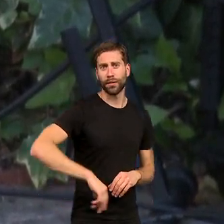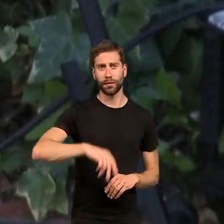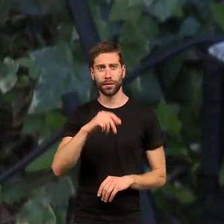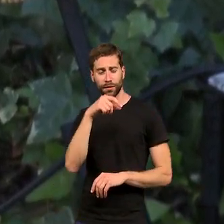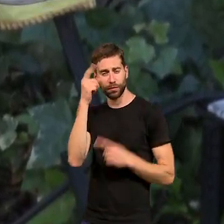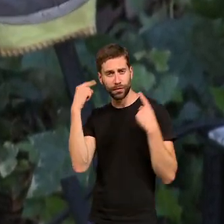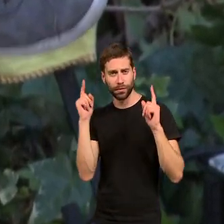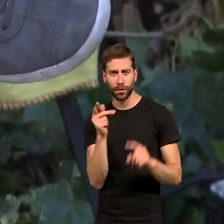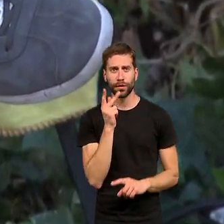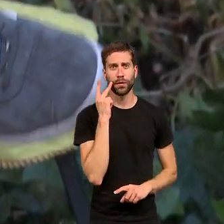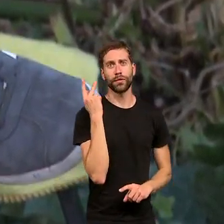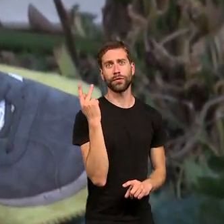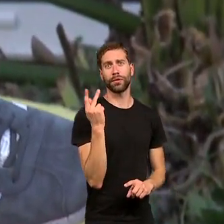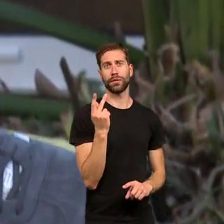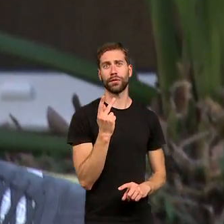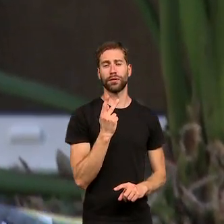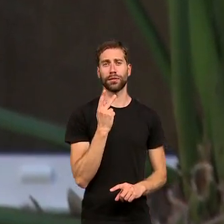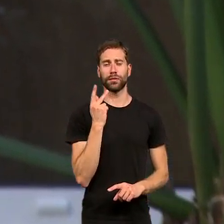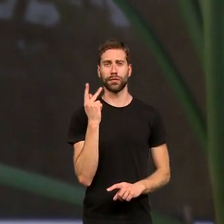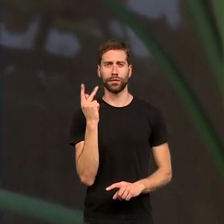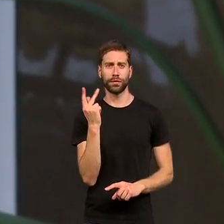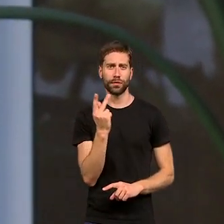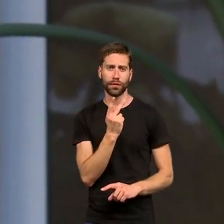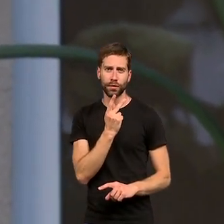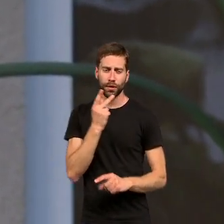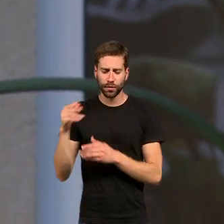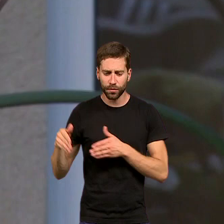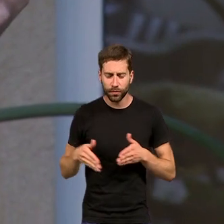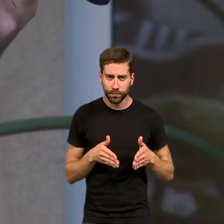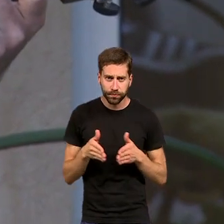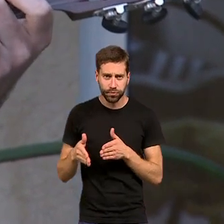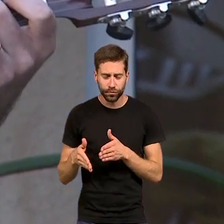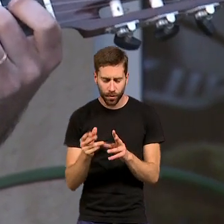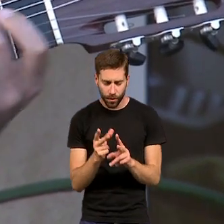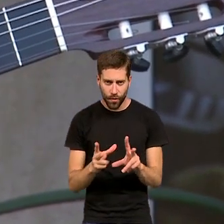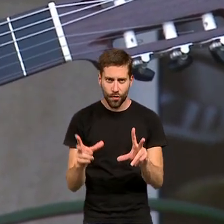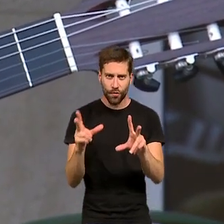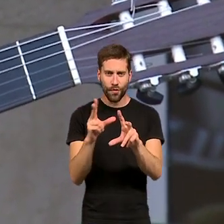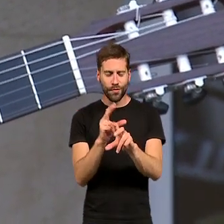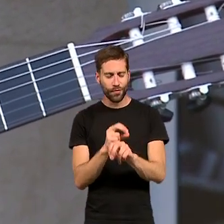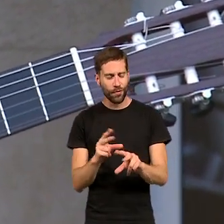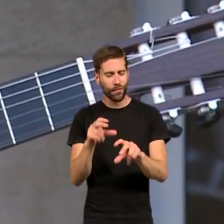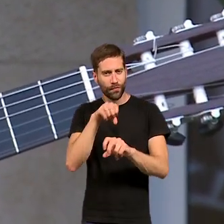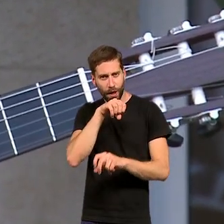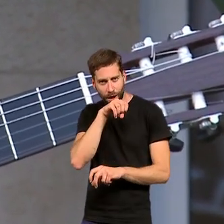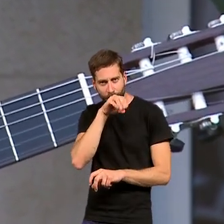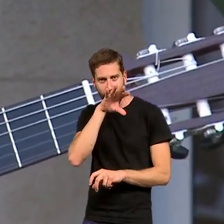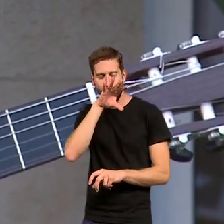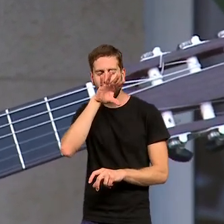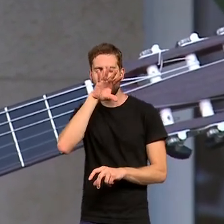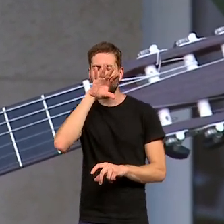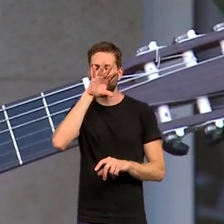para viver, um caminho a descobrir e um corpo